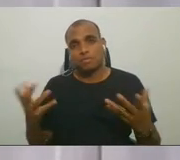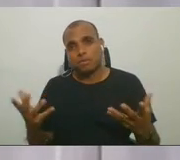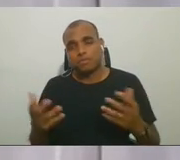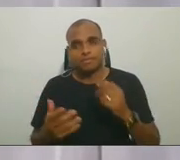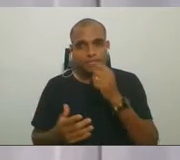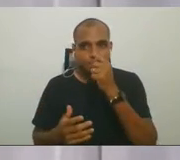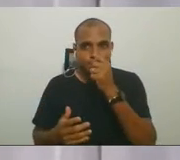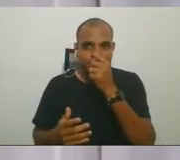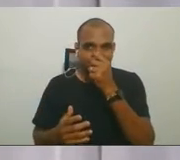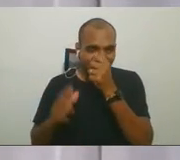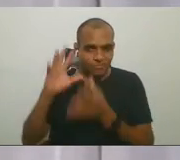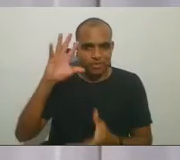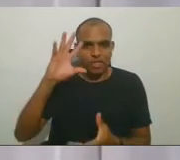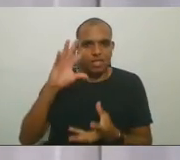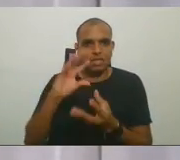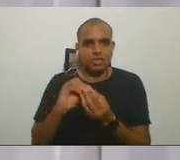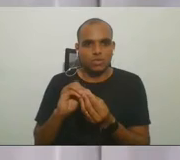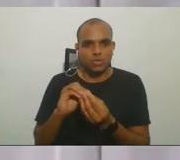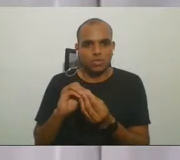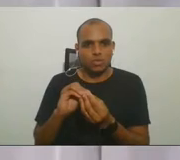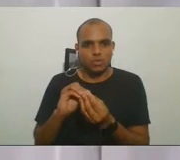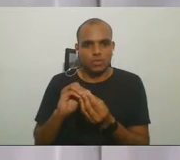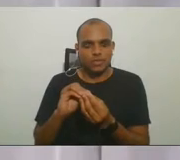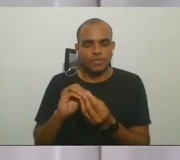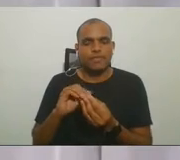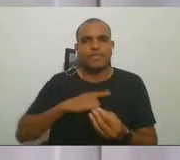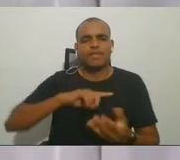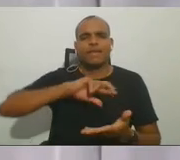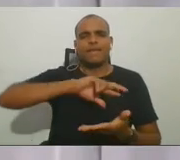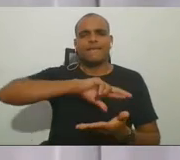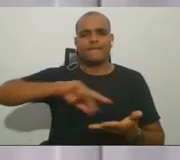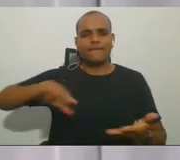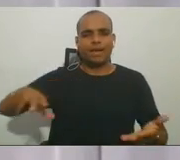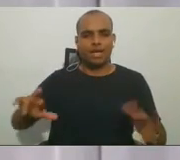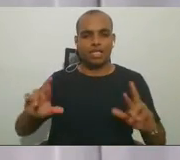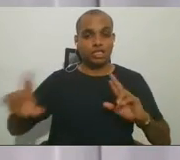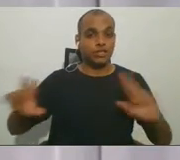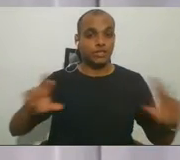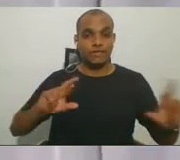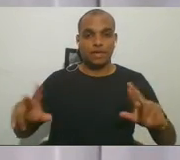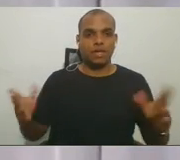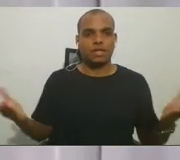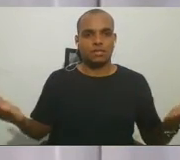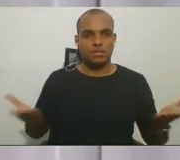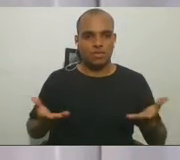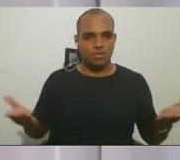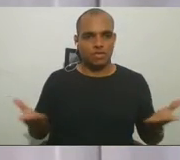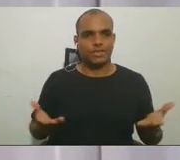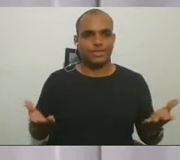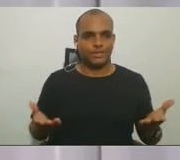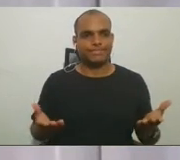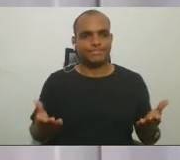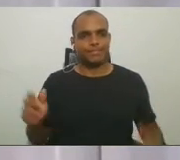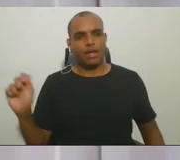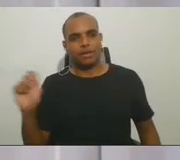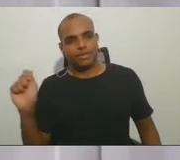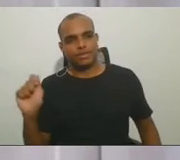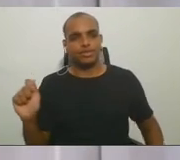sintetizar. Existem diferenças hoje absolutamente contrastadas entre o que